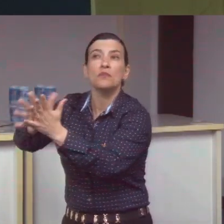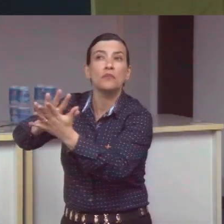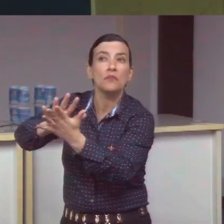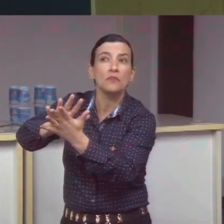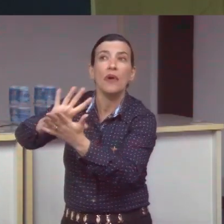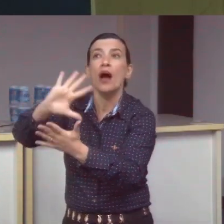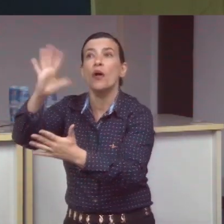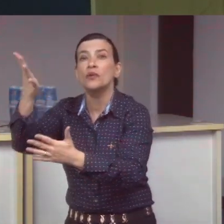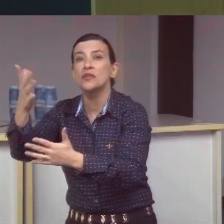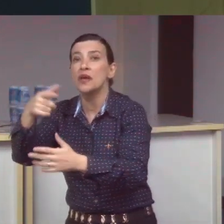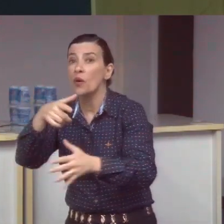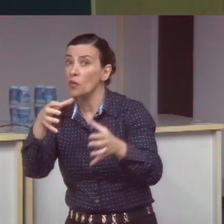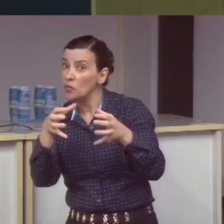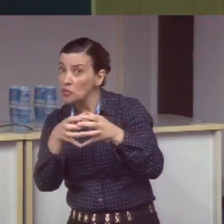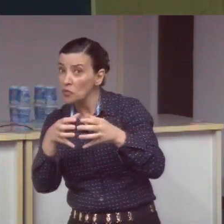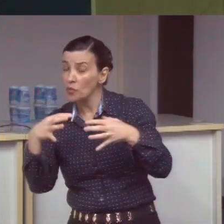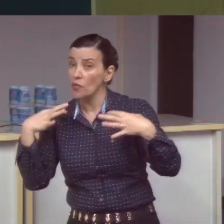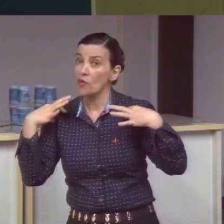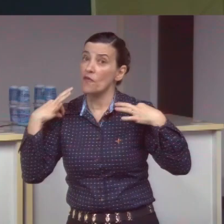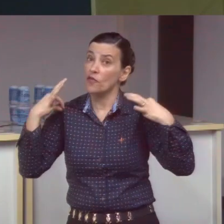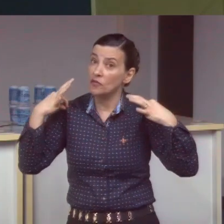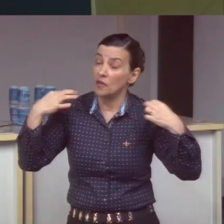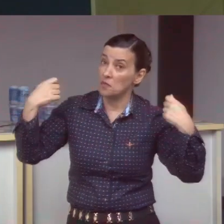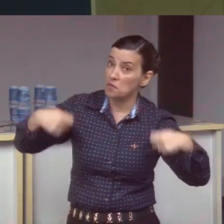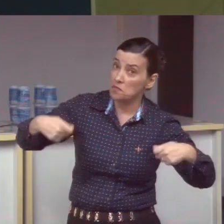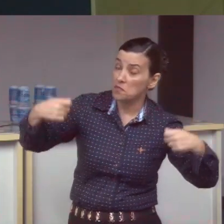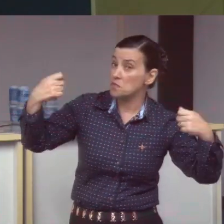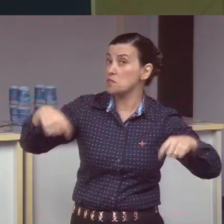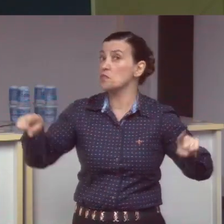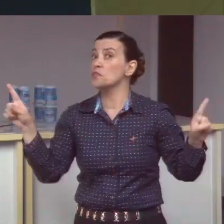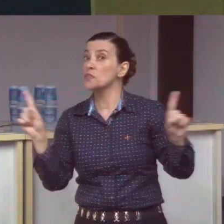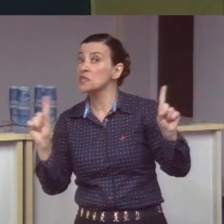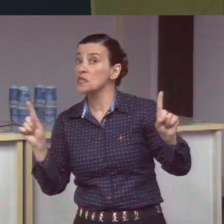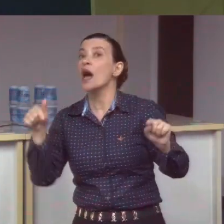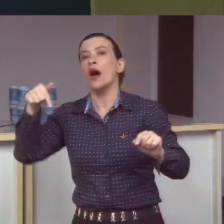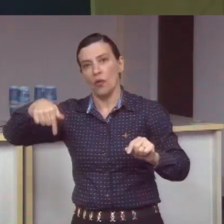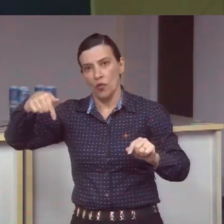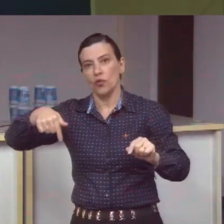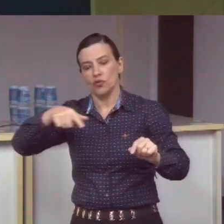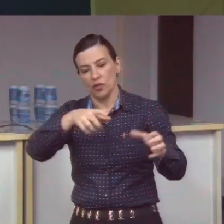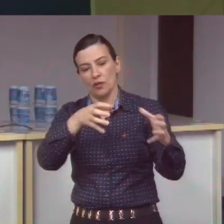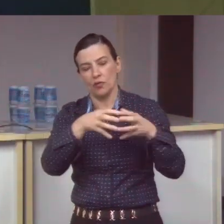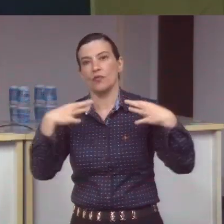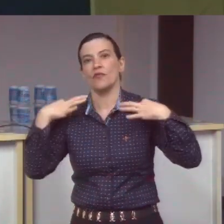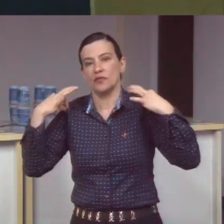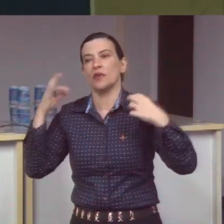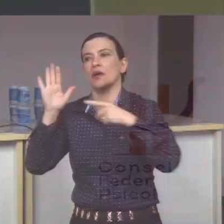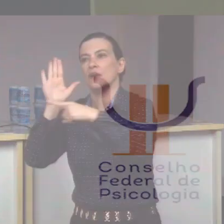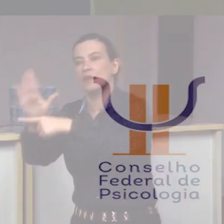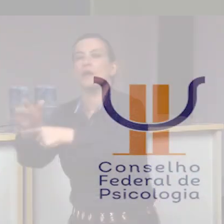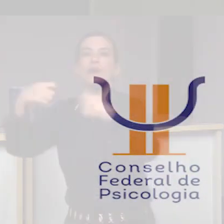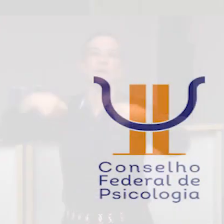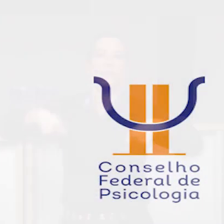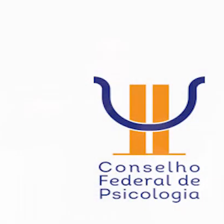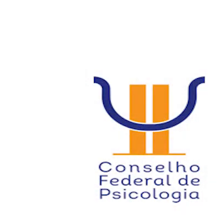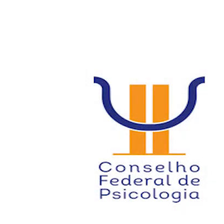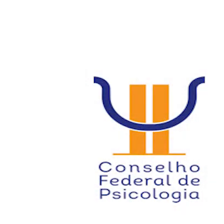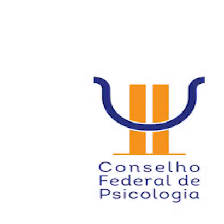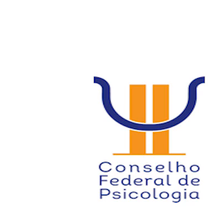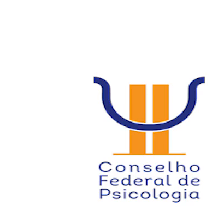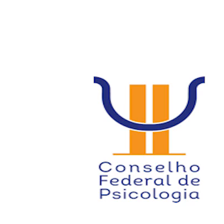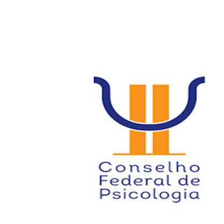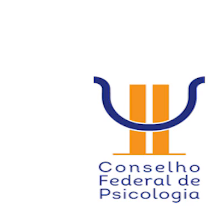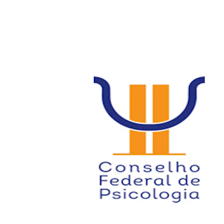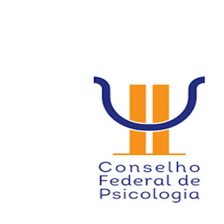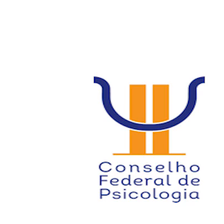dele? Hoje pode ser, amanhã não. Não é? E a gestão de informação, sem dúvida. Falamos